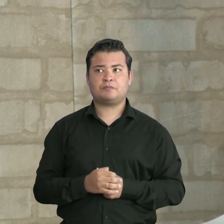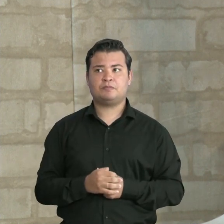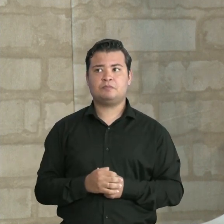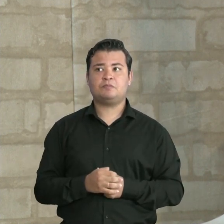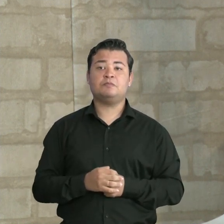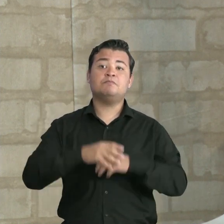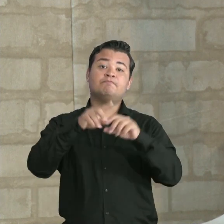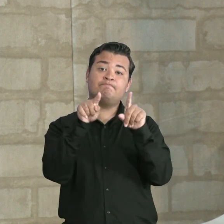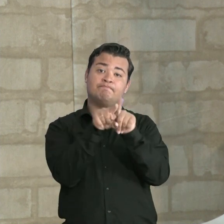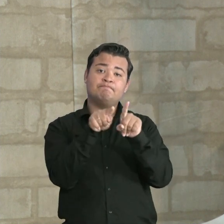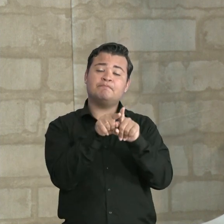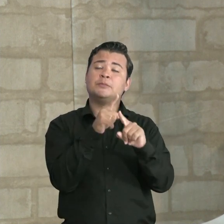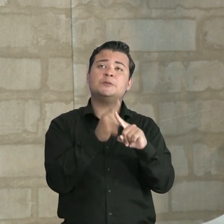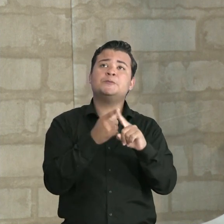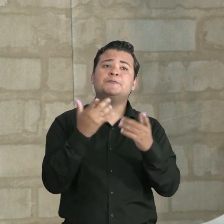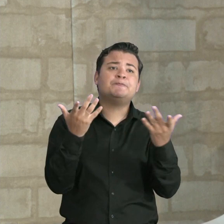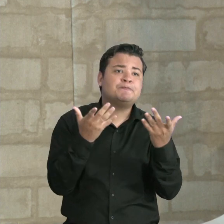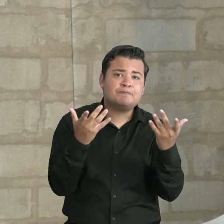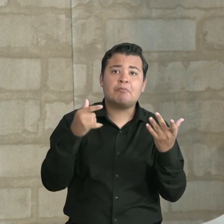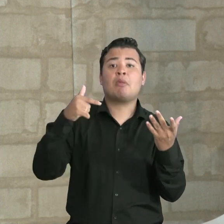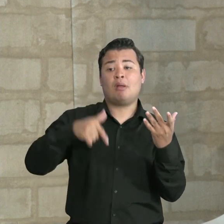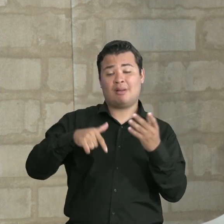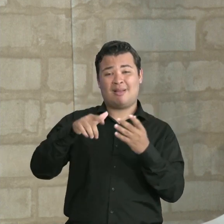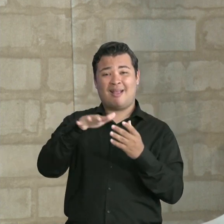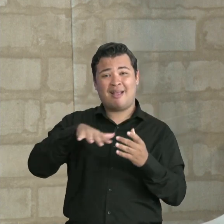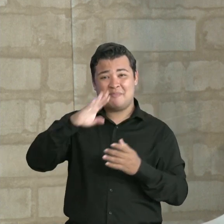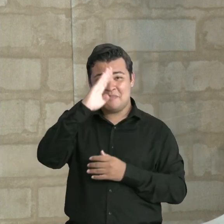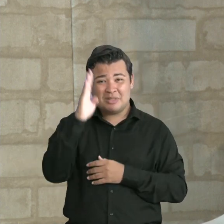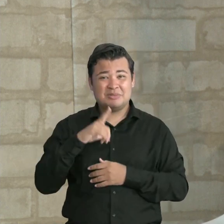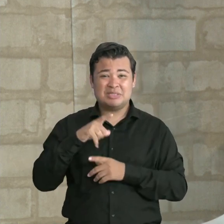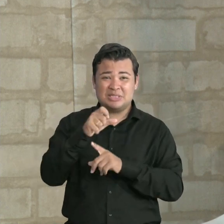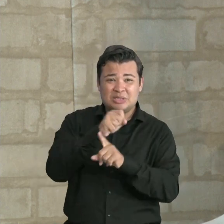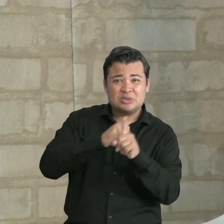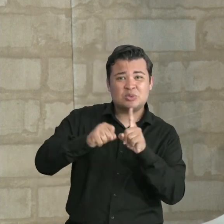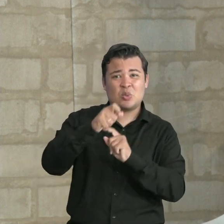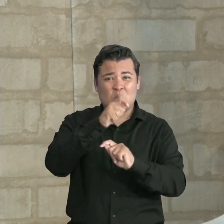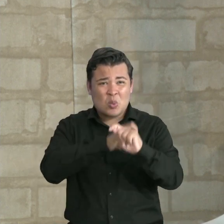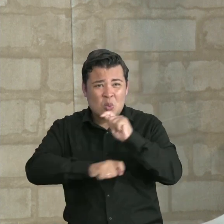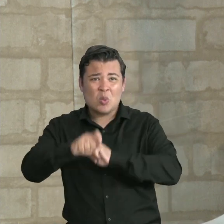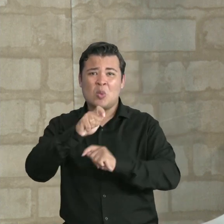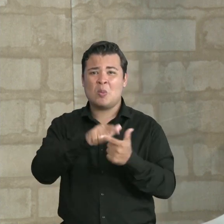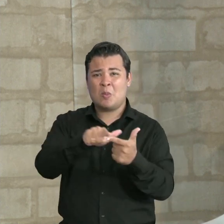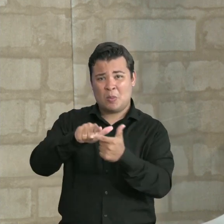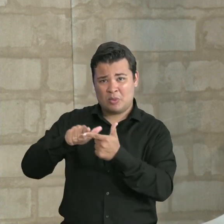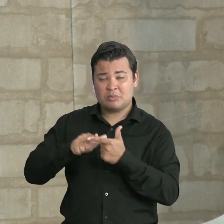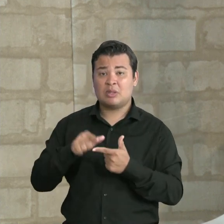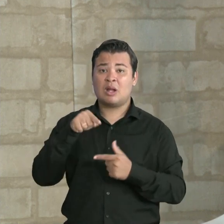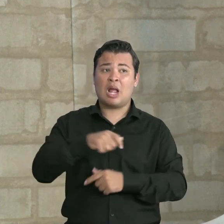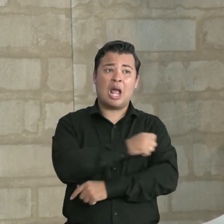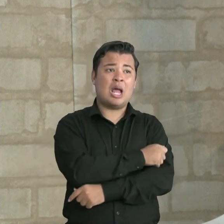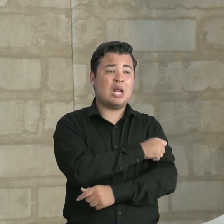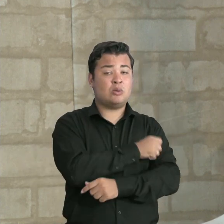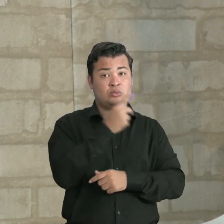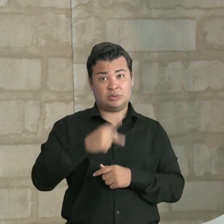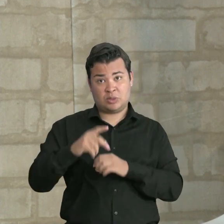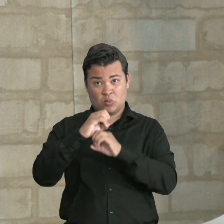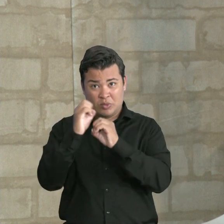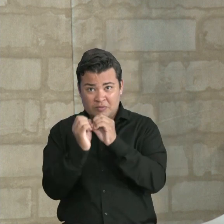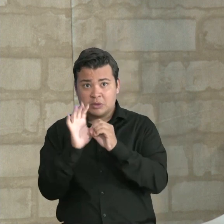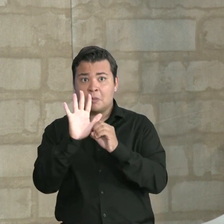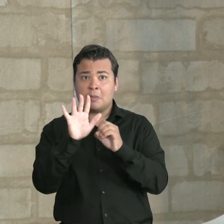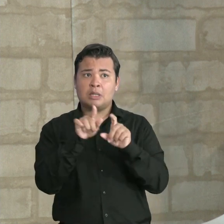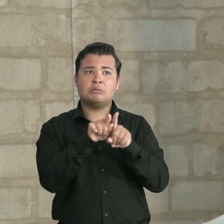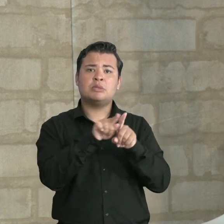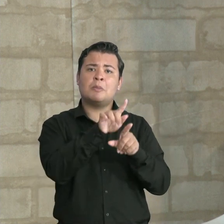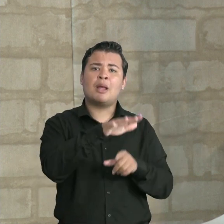nossas questões de socioeconômicas, os nossos alunos, a grande maioria, não só da universidade, mas eu